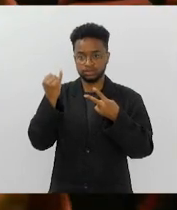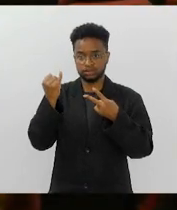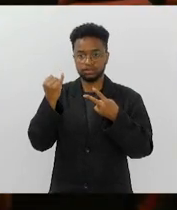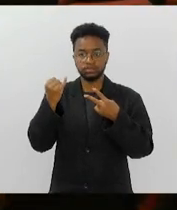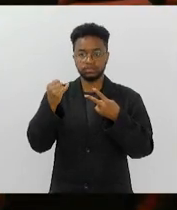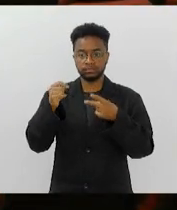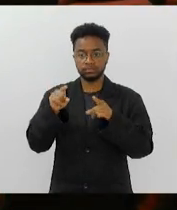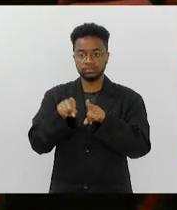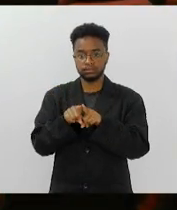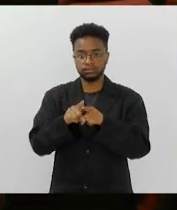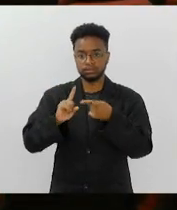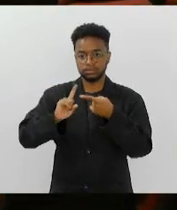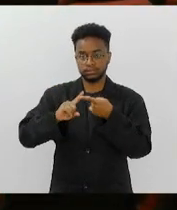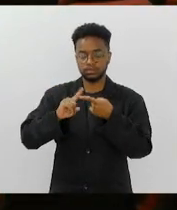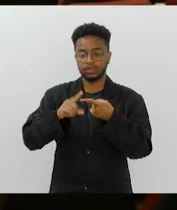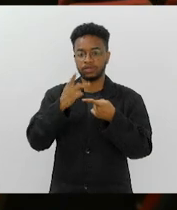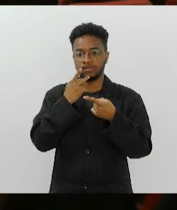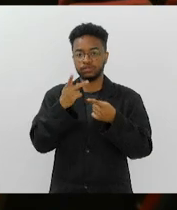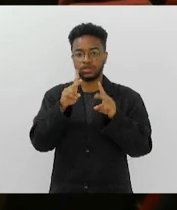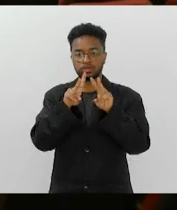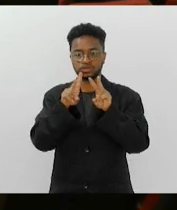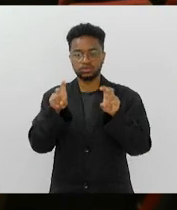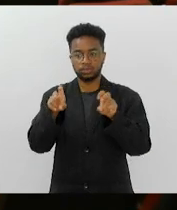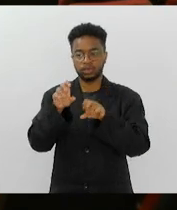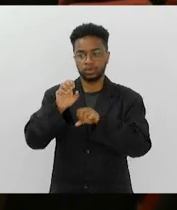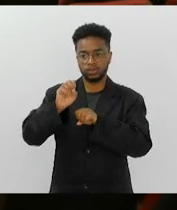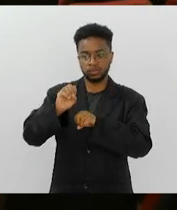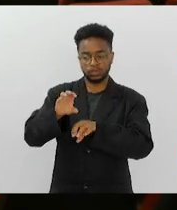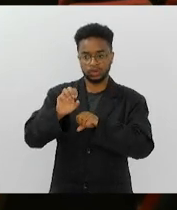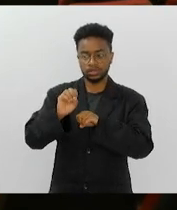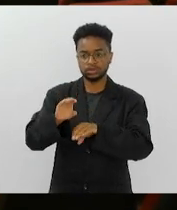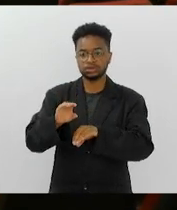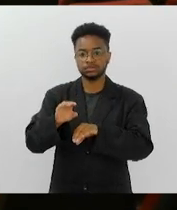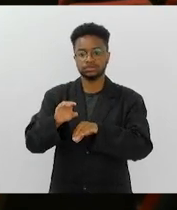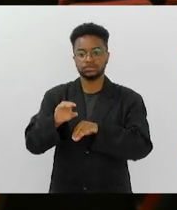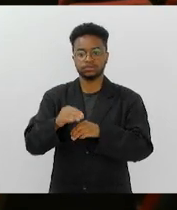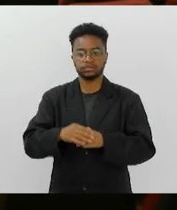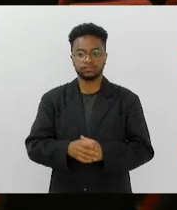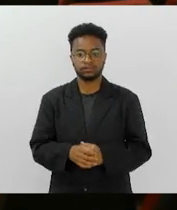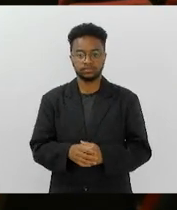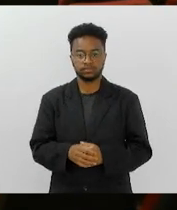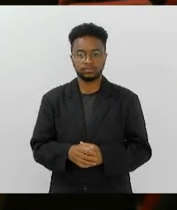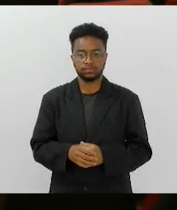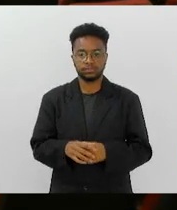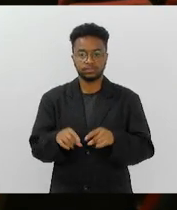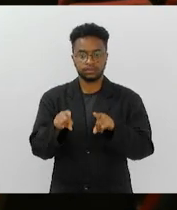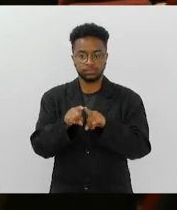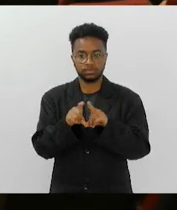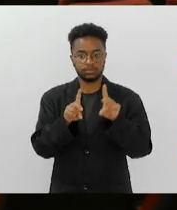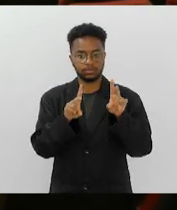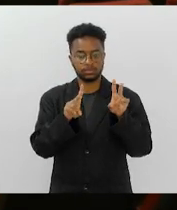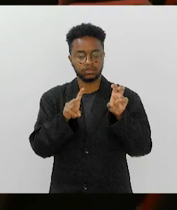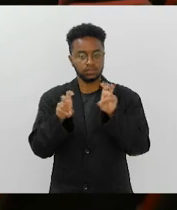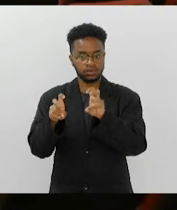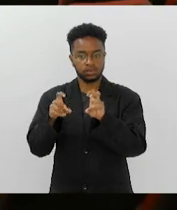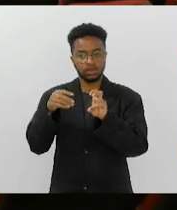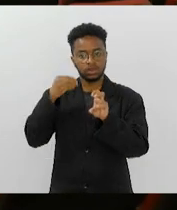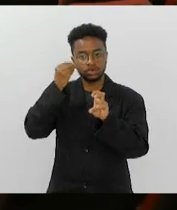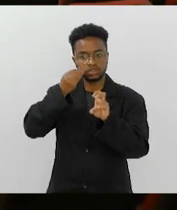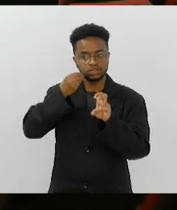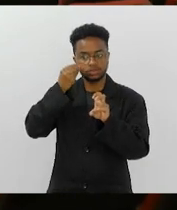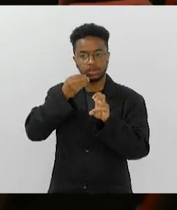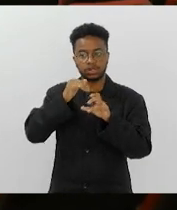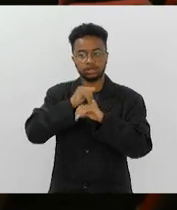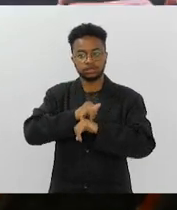mais importante é falar sobre educação, sobre aquilo que as experiências que serão aqui